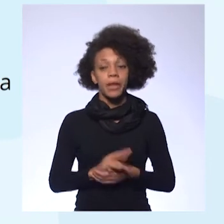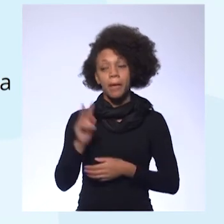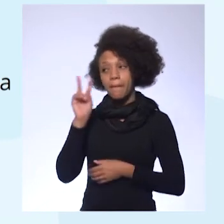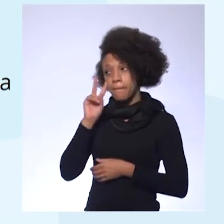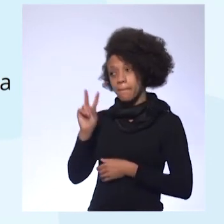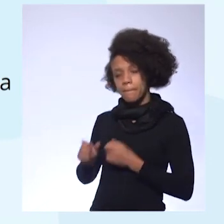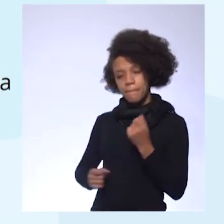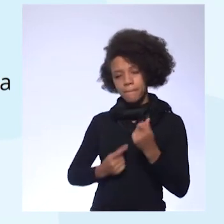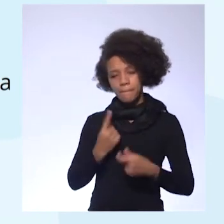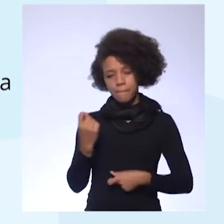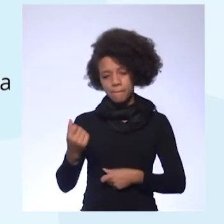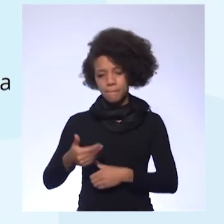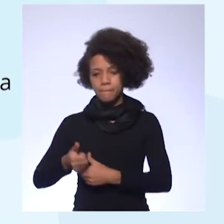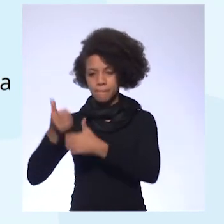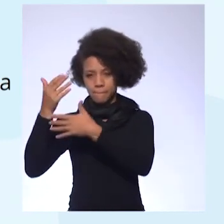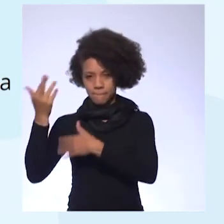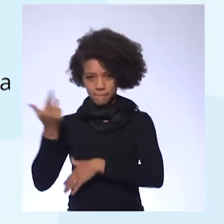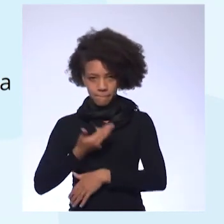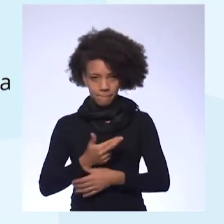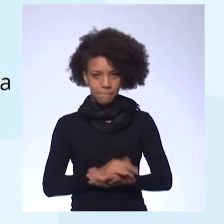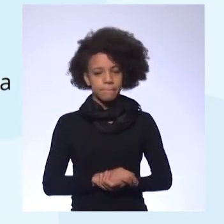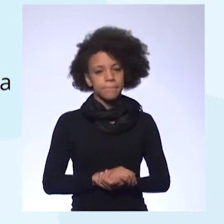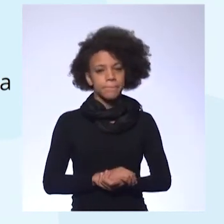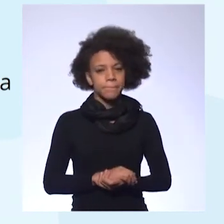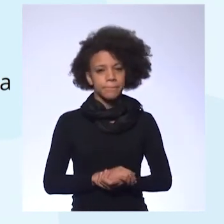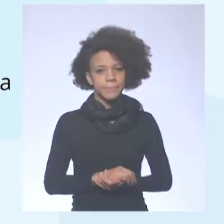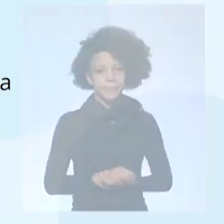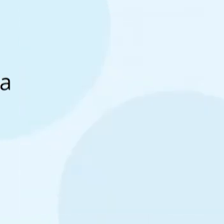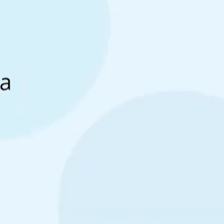leitura de algumas contribuições.